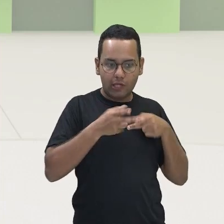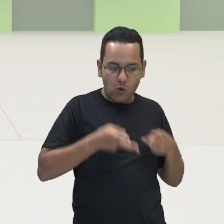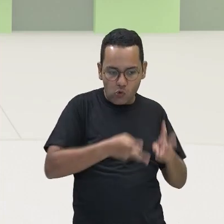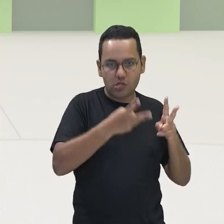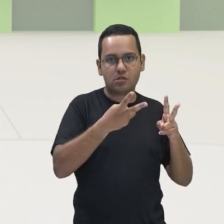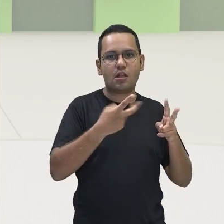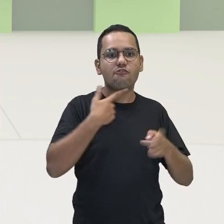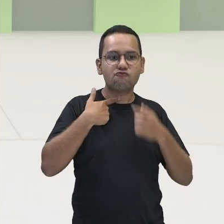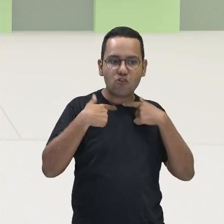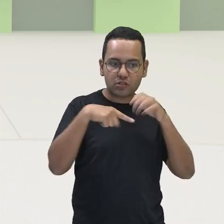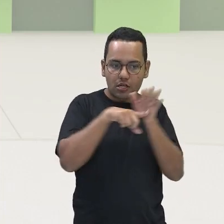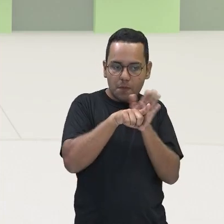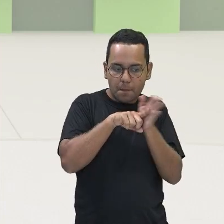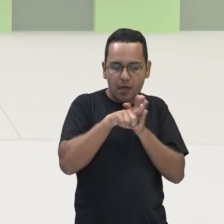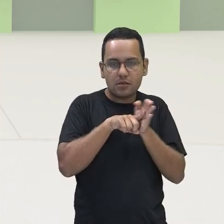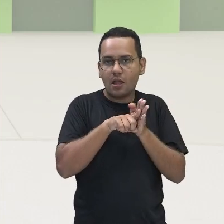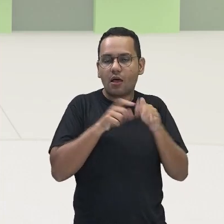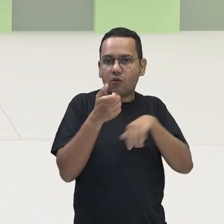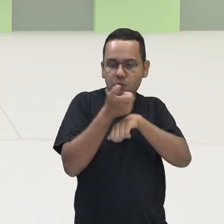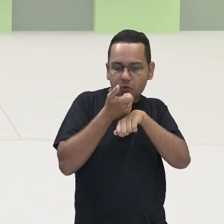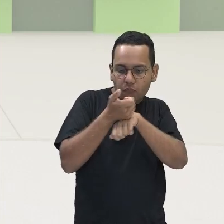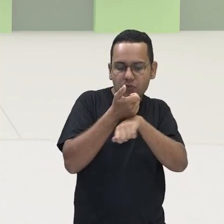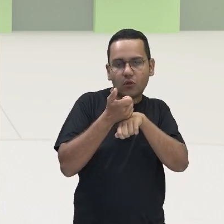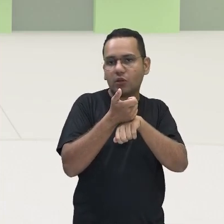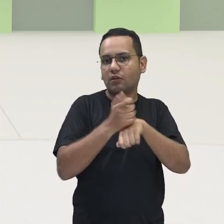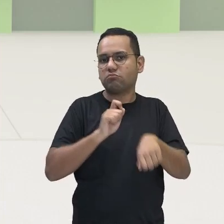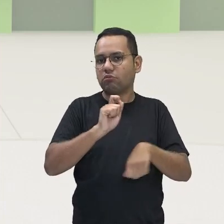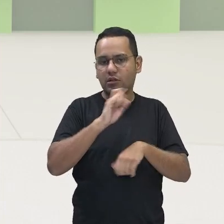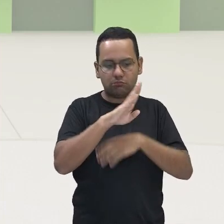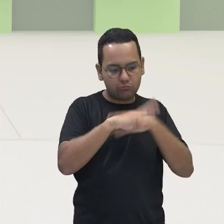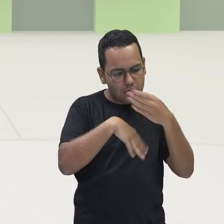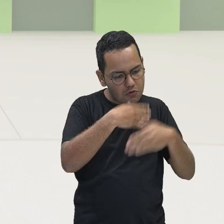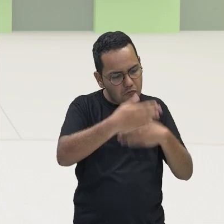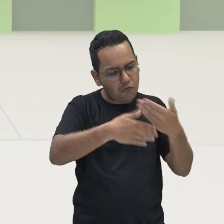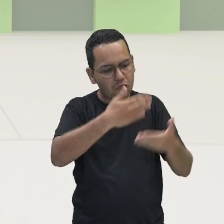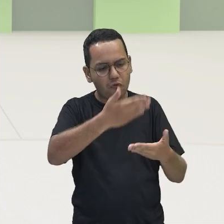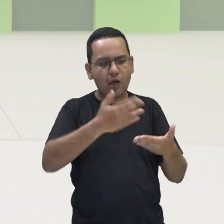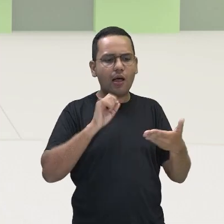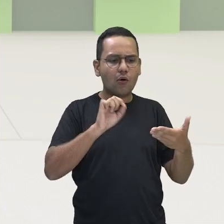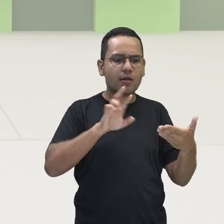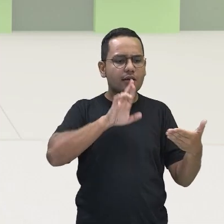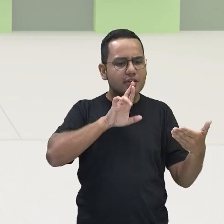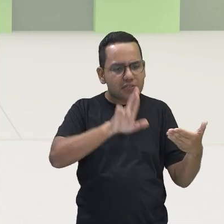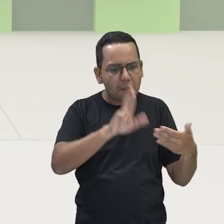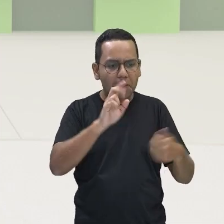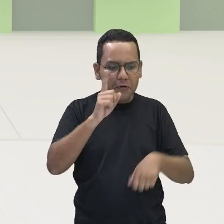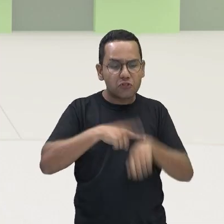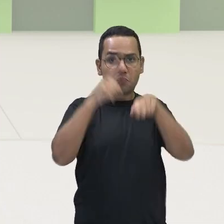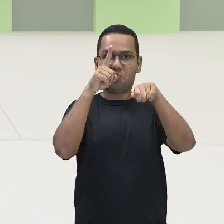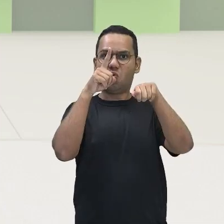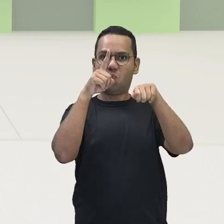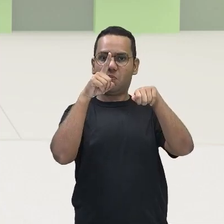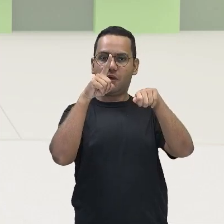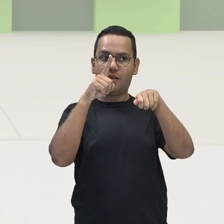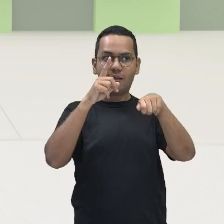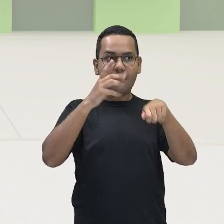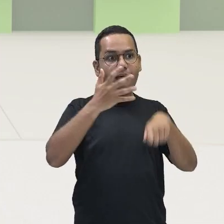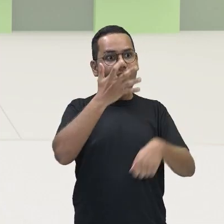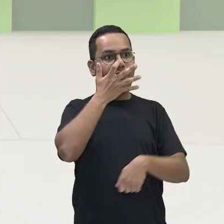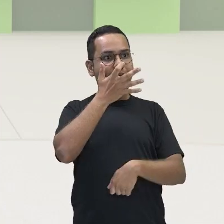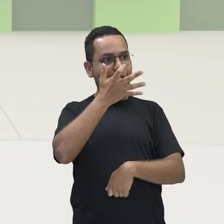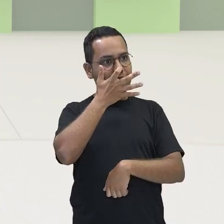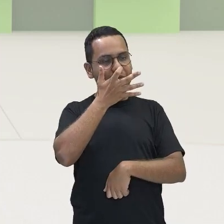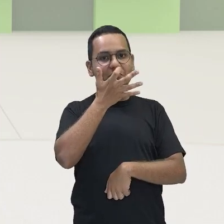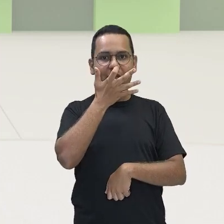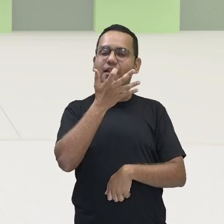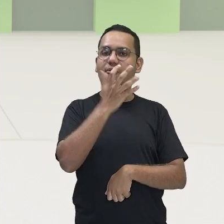ali esses cientistas a avançar, a resultados inesperados que surpreendem eles mesmos.